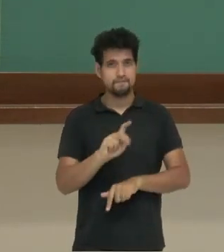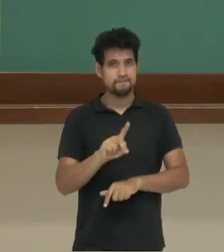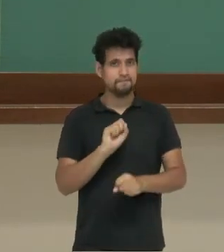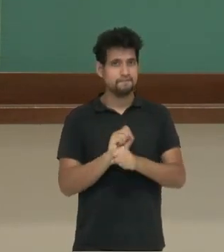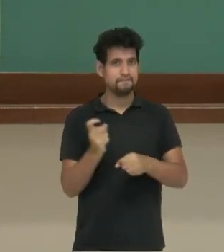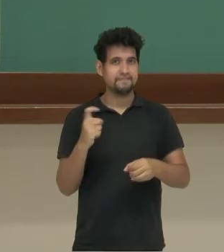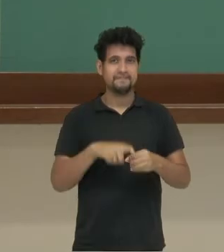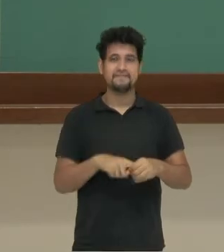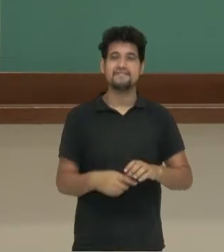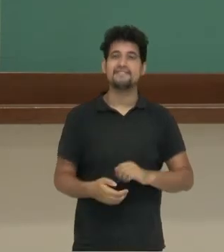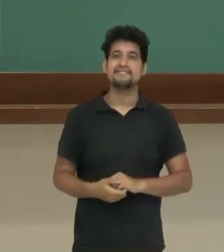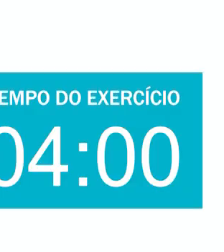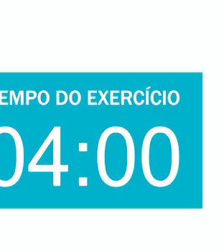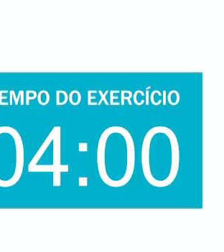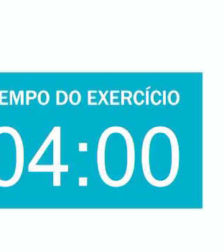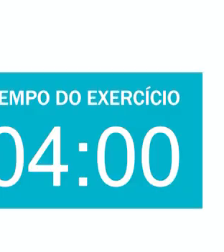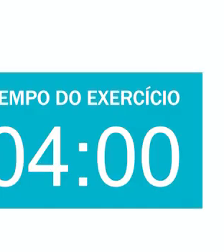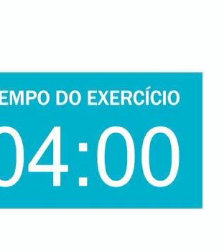Já retorno.